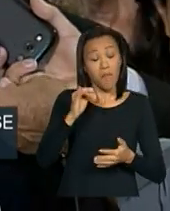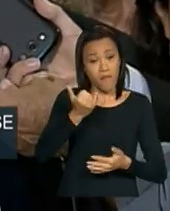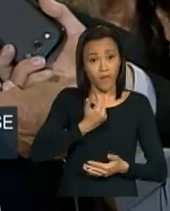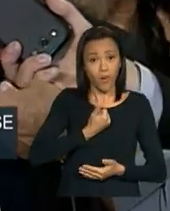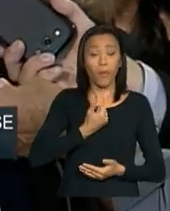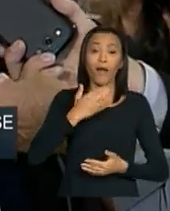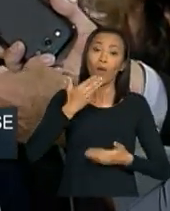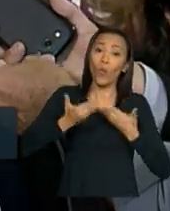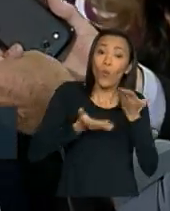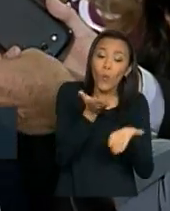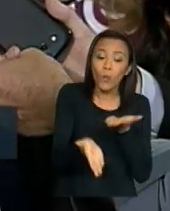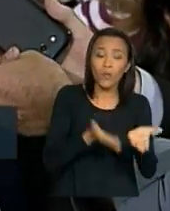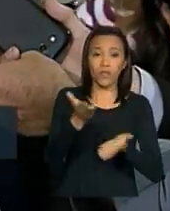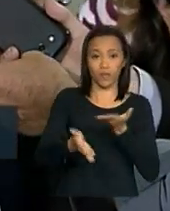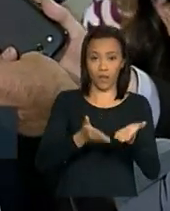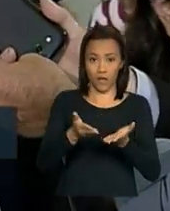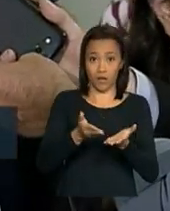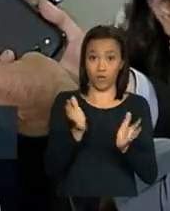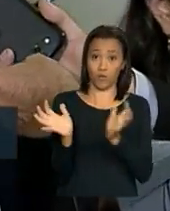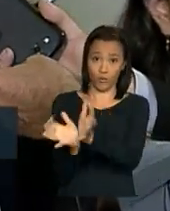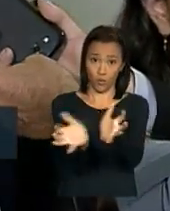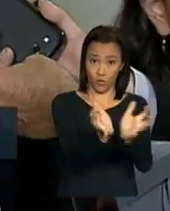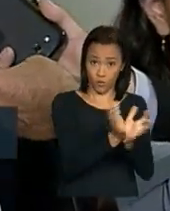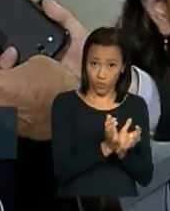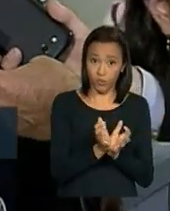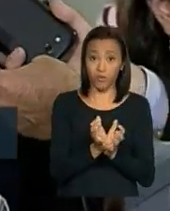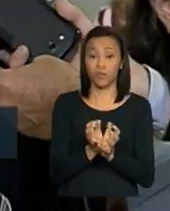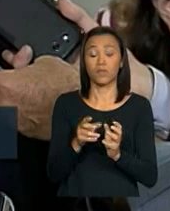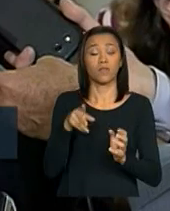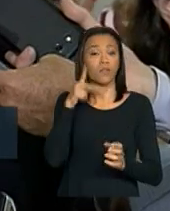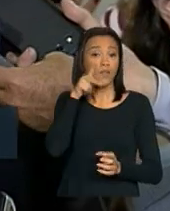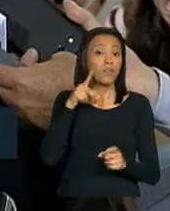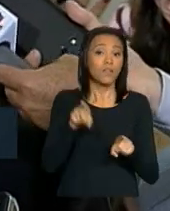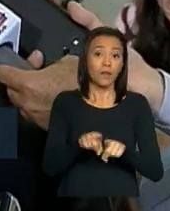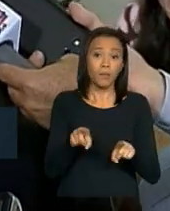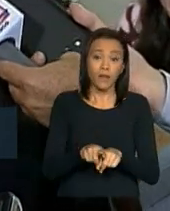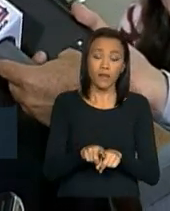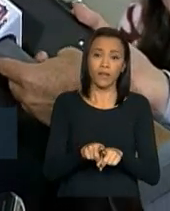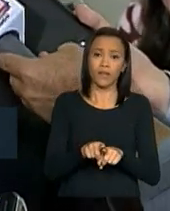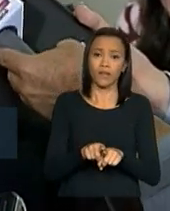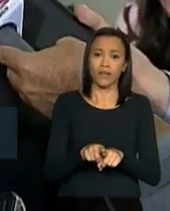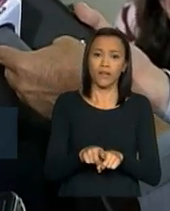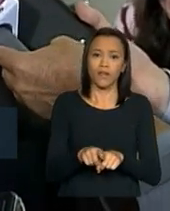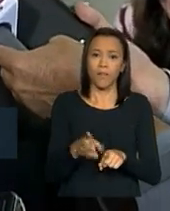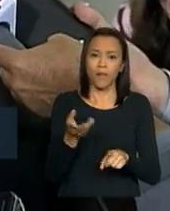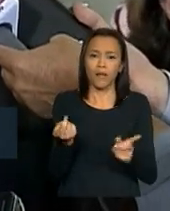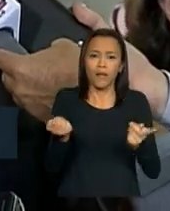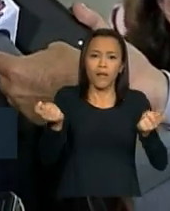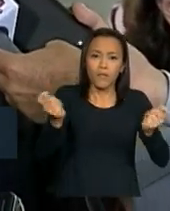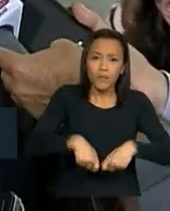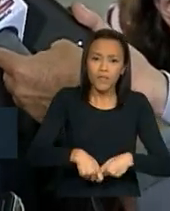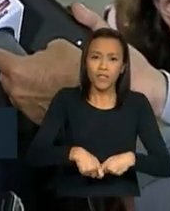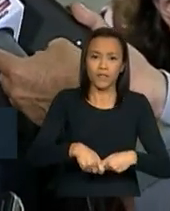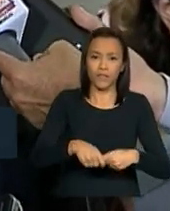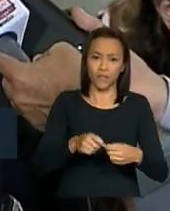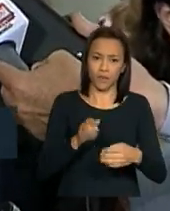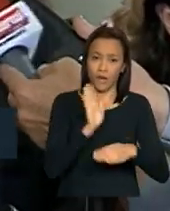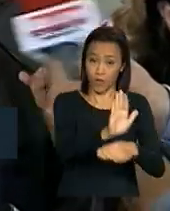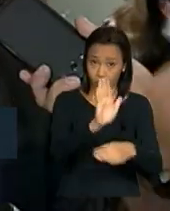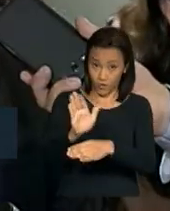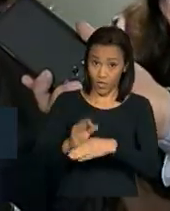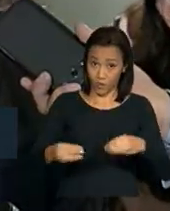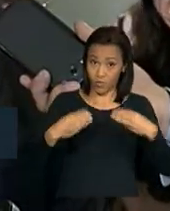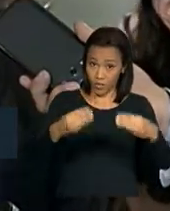dos órgãos do partido lá na ponta, com um projeto que realmente revitalize, recupere, para que os trabalhadores tenham um bom